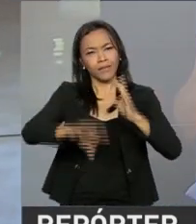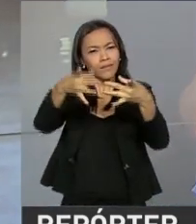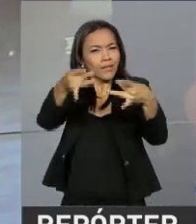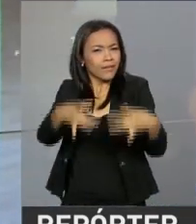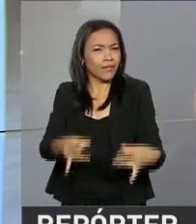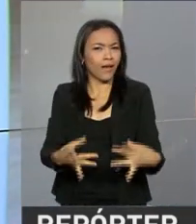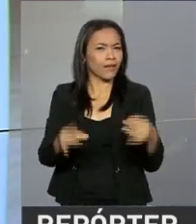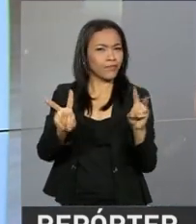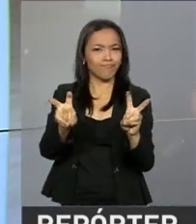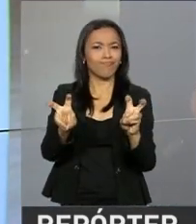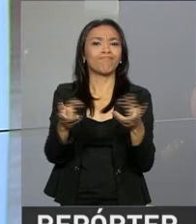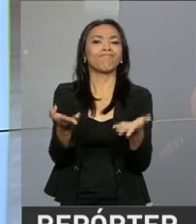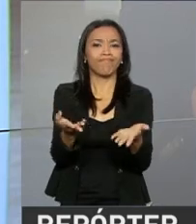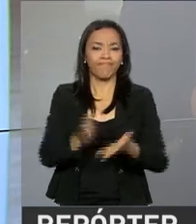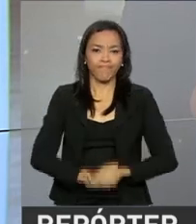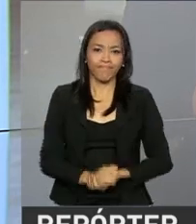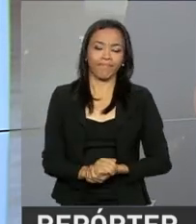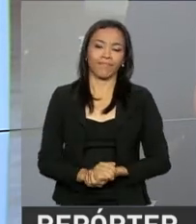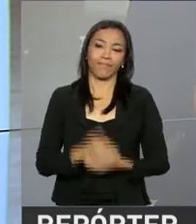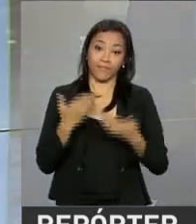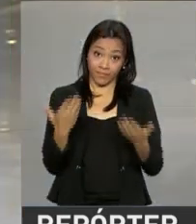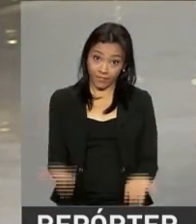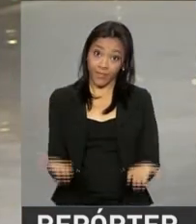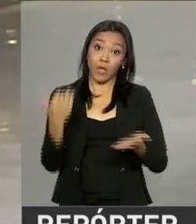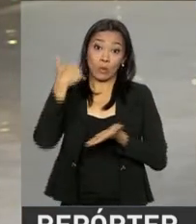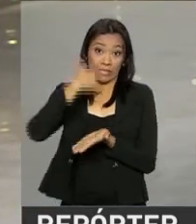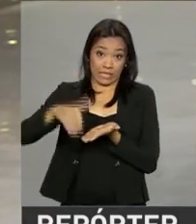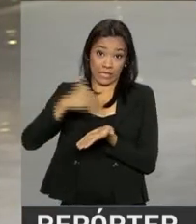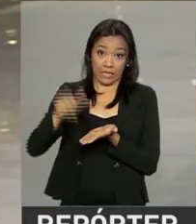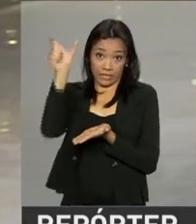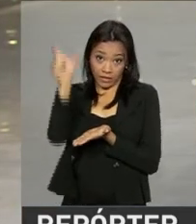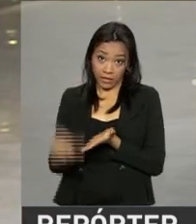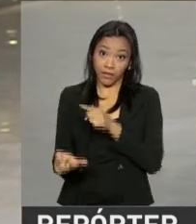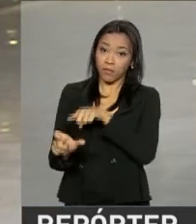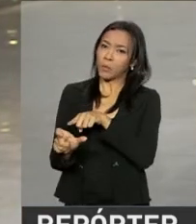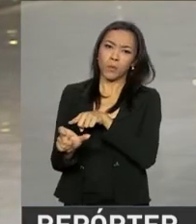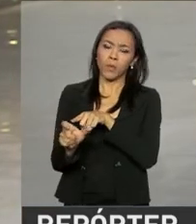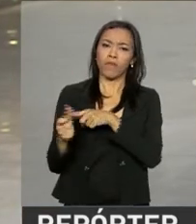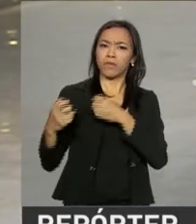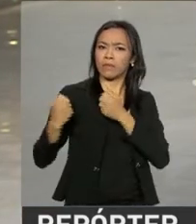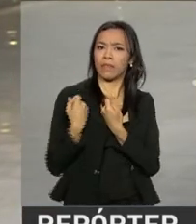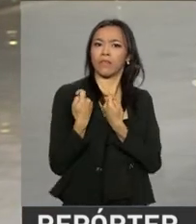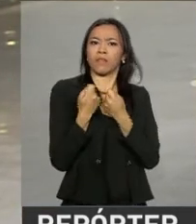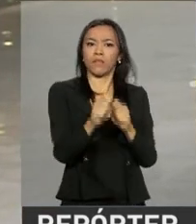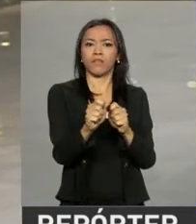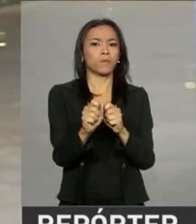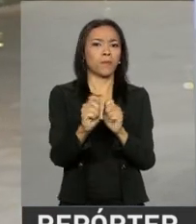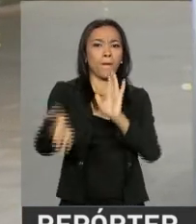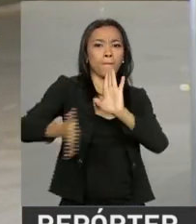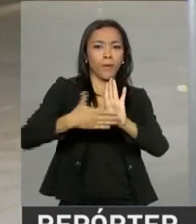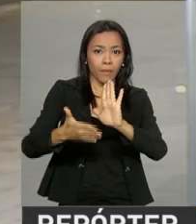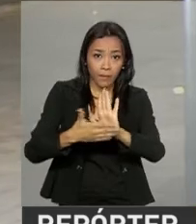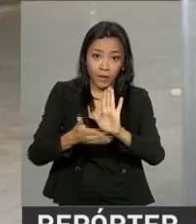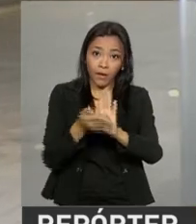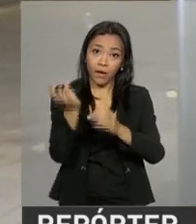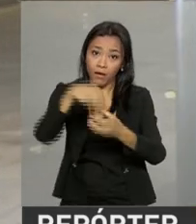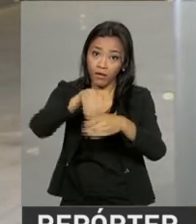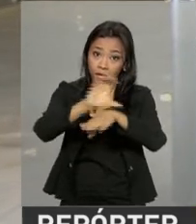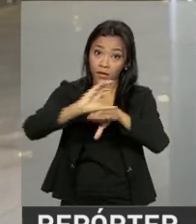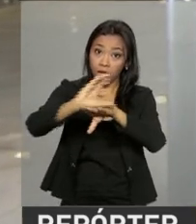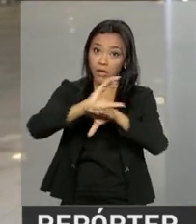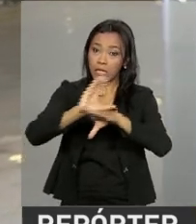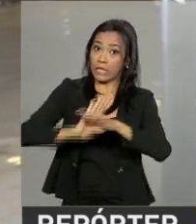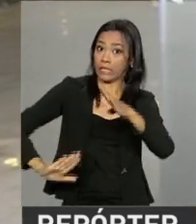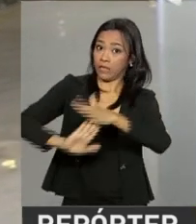desse assunto paula josé luiz o secretário ao centro de almeida fez uma defesa da proposta de emenda à constituição que coloca um